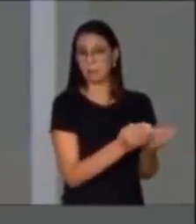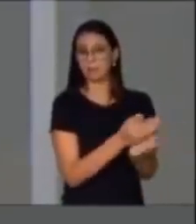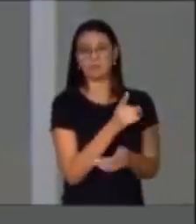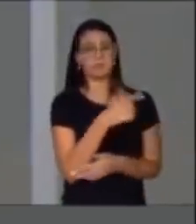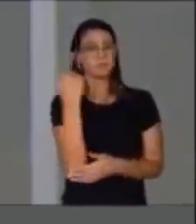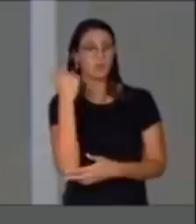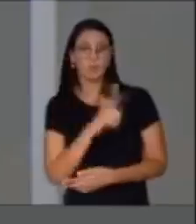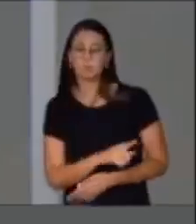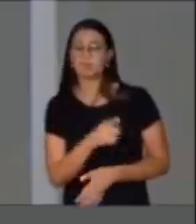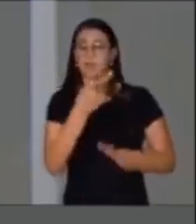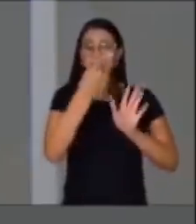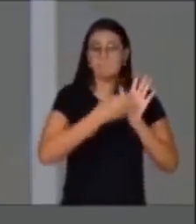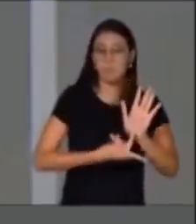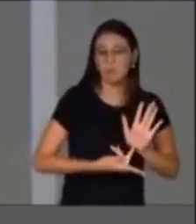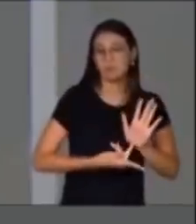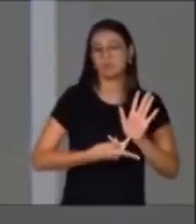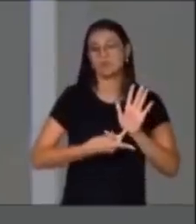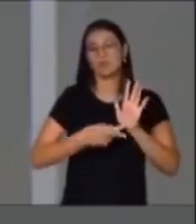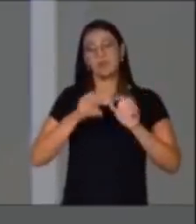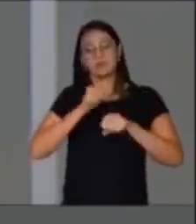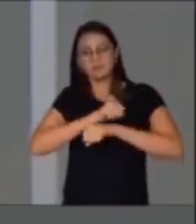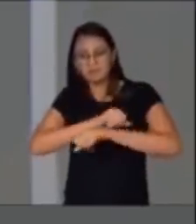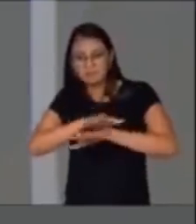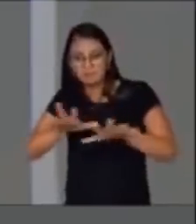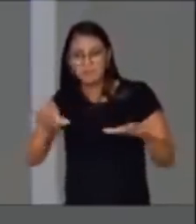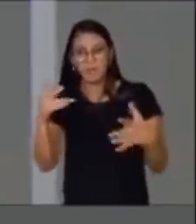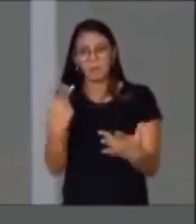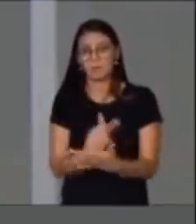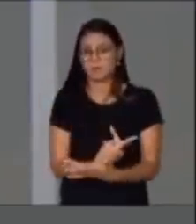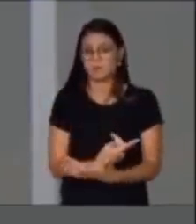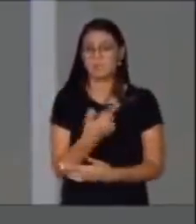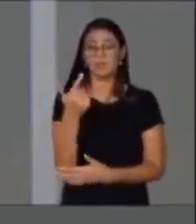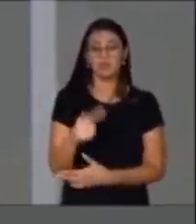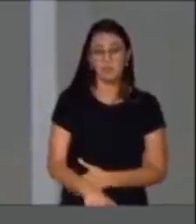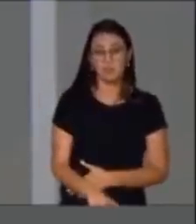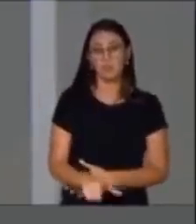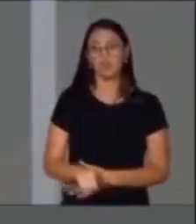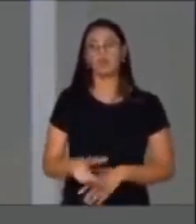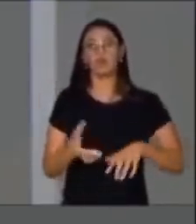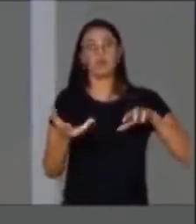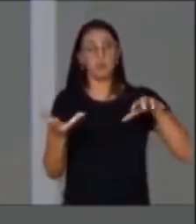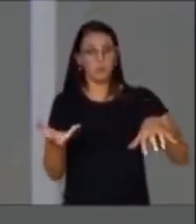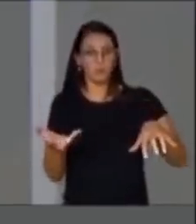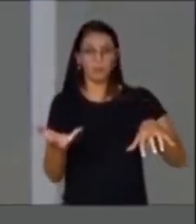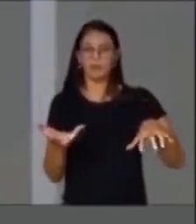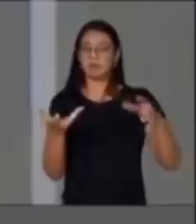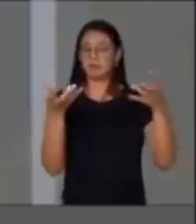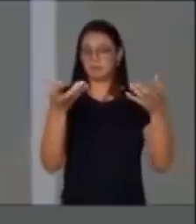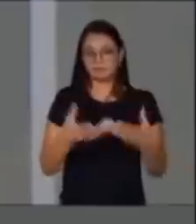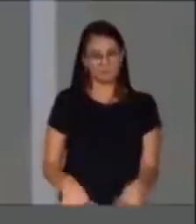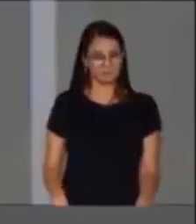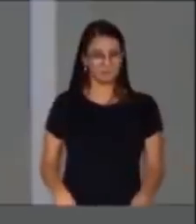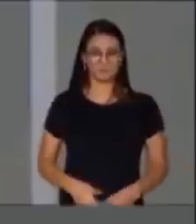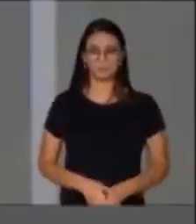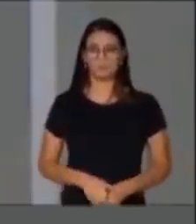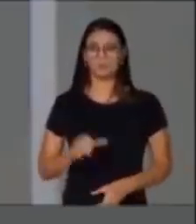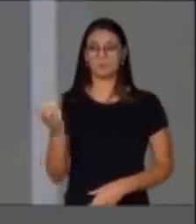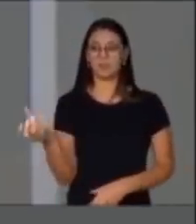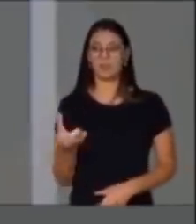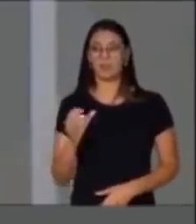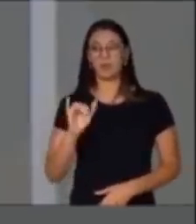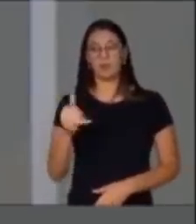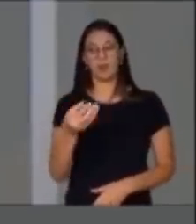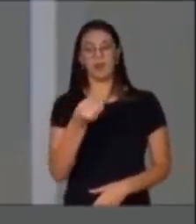mandar emendas para suas respectivas bases eleitorais e, mais uma vez, o Congresso vai sair desgastado. Quero